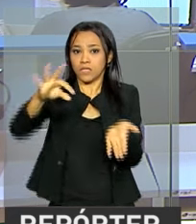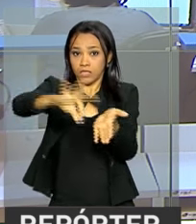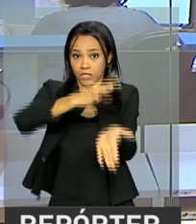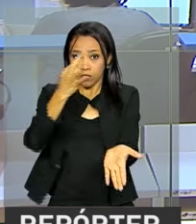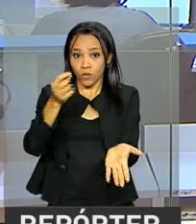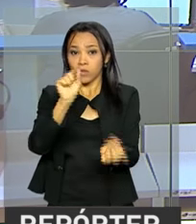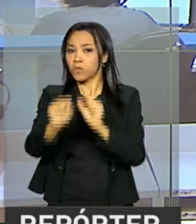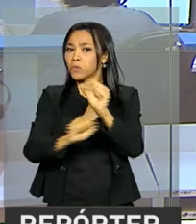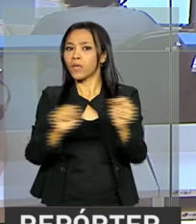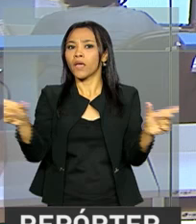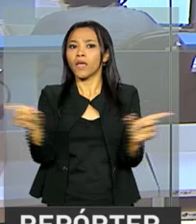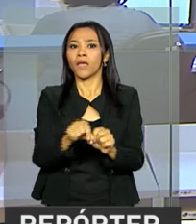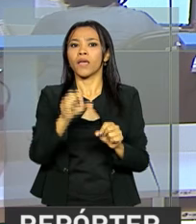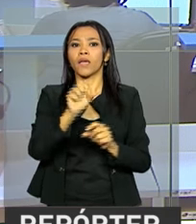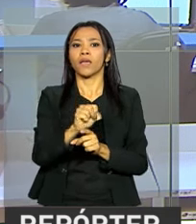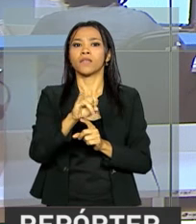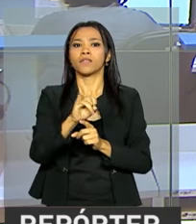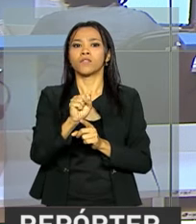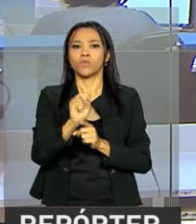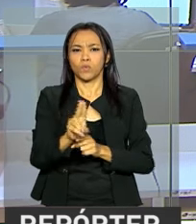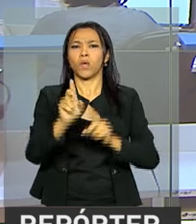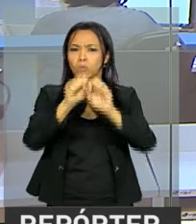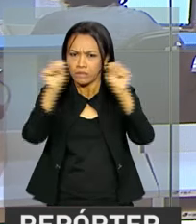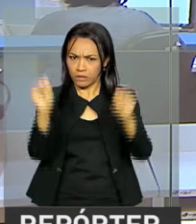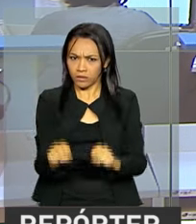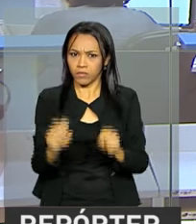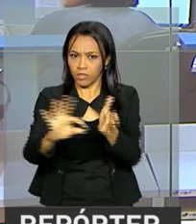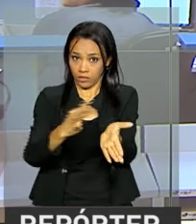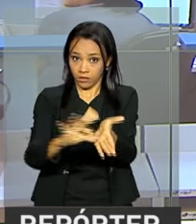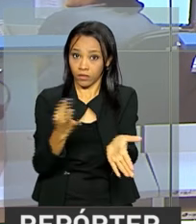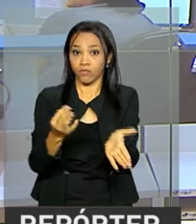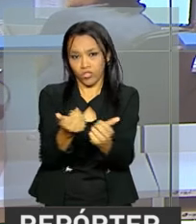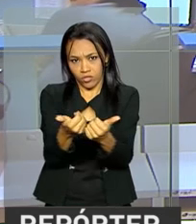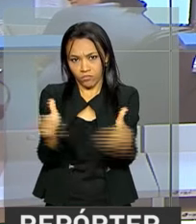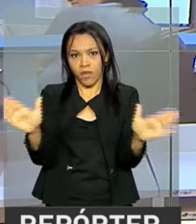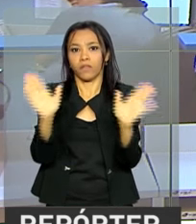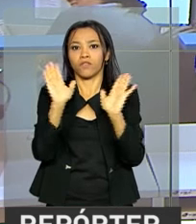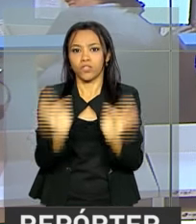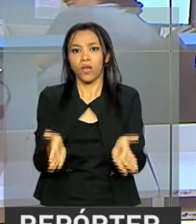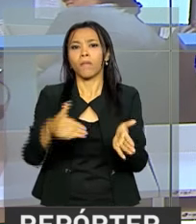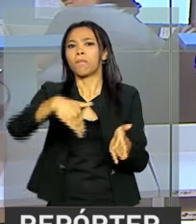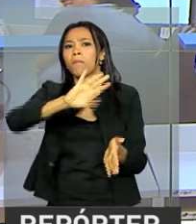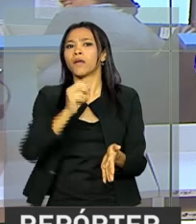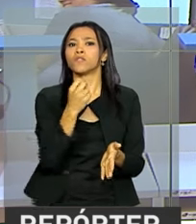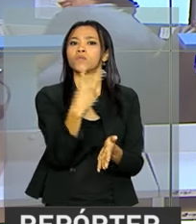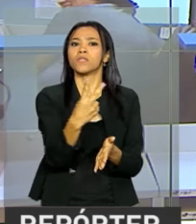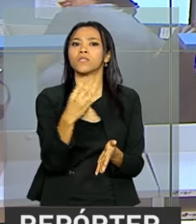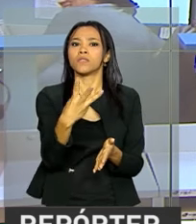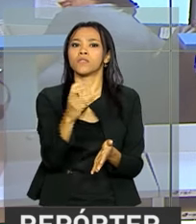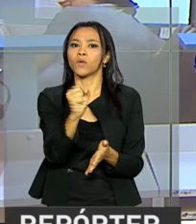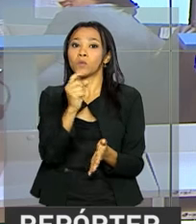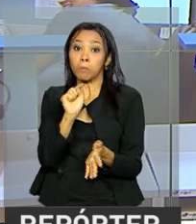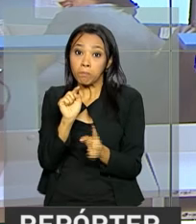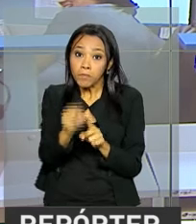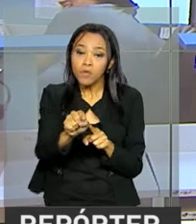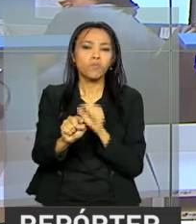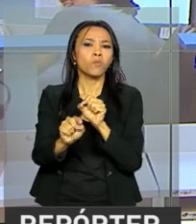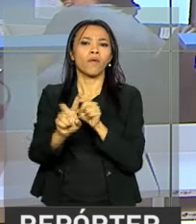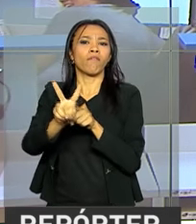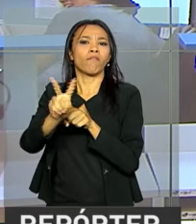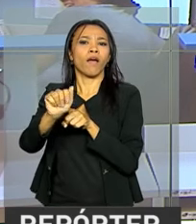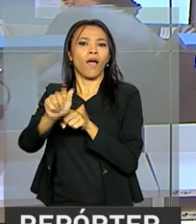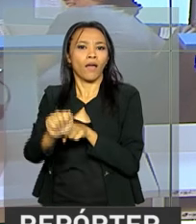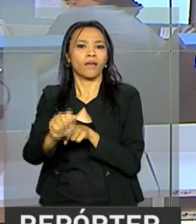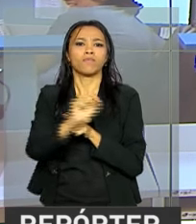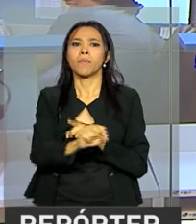sisu que o sistema de seleção unificada já estão abertas são mais de 238 mil vagas em